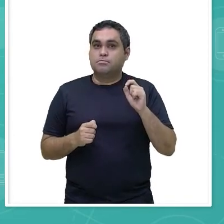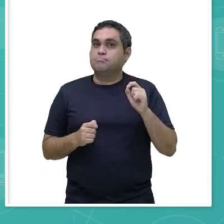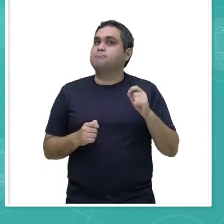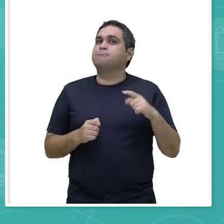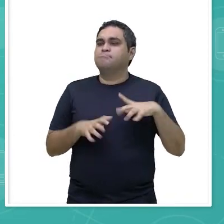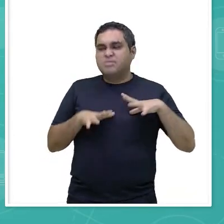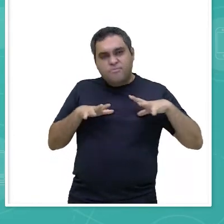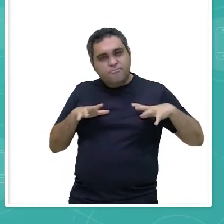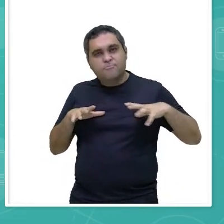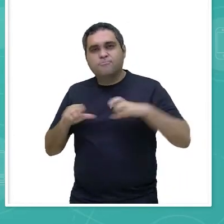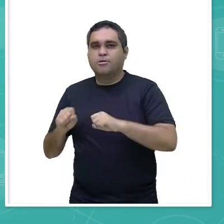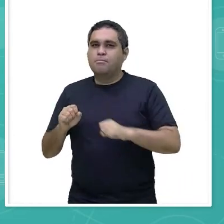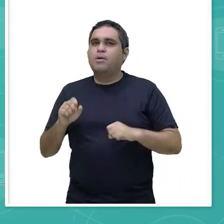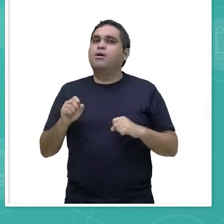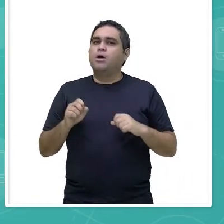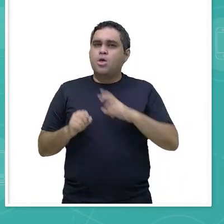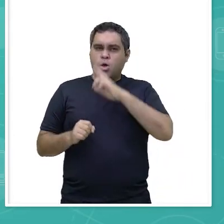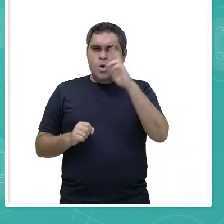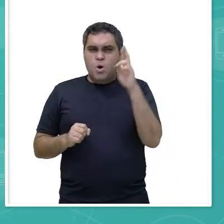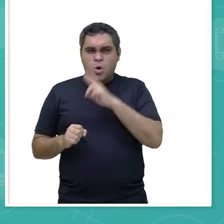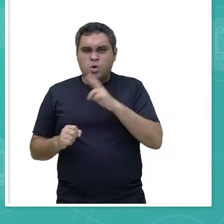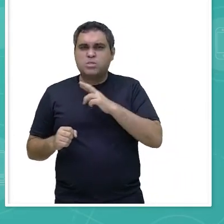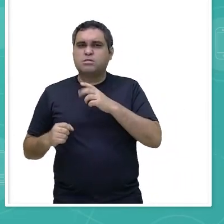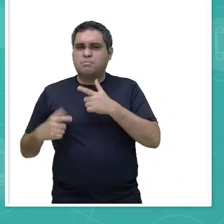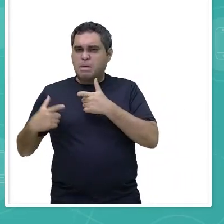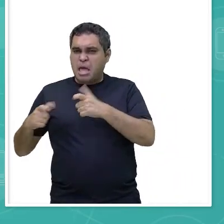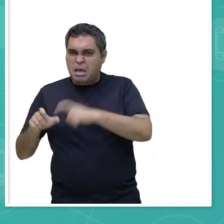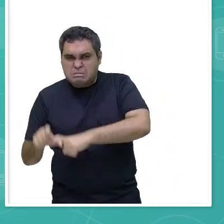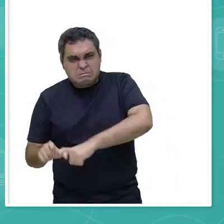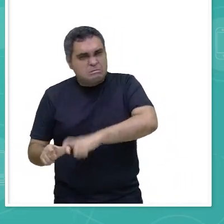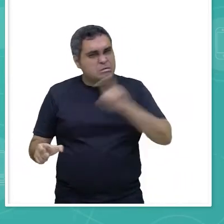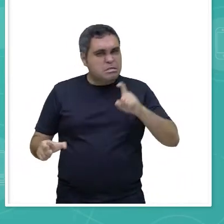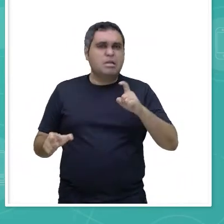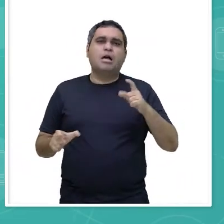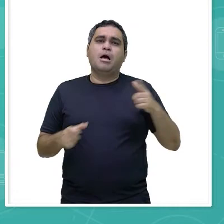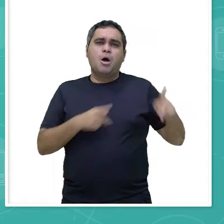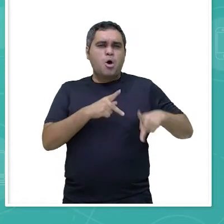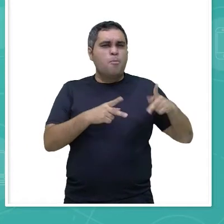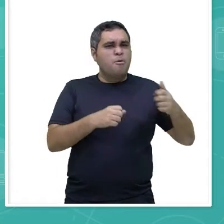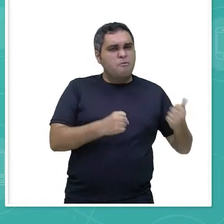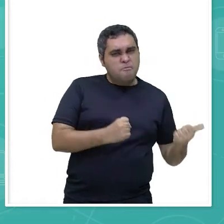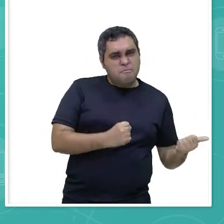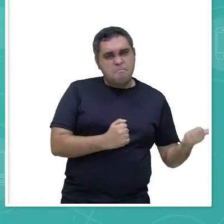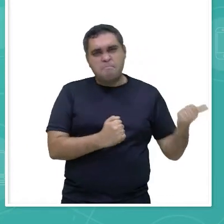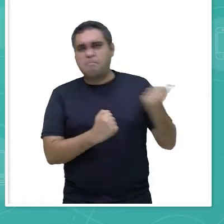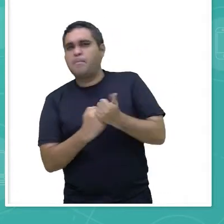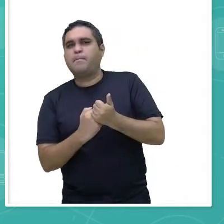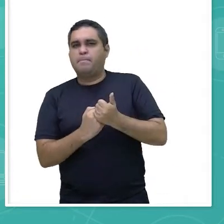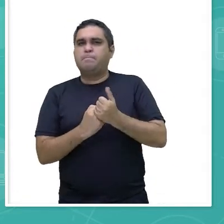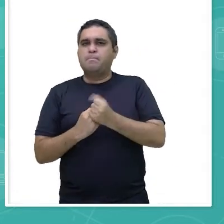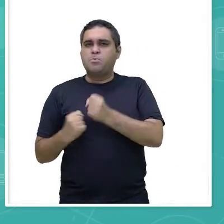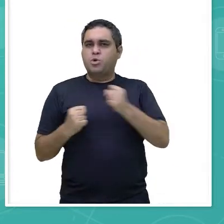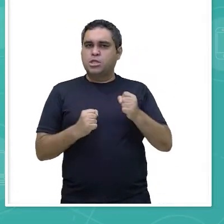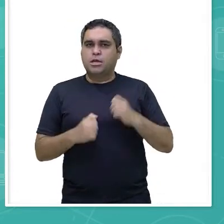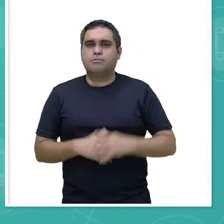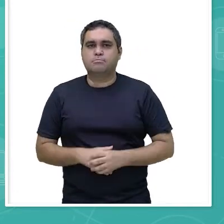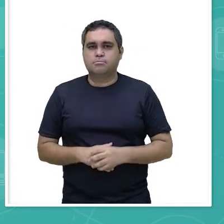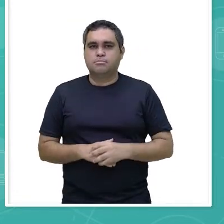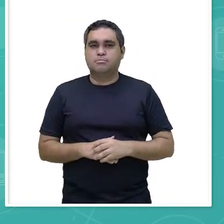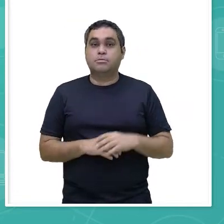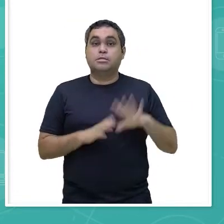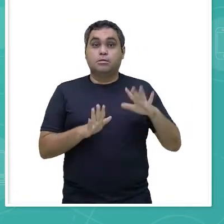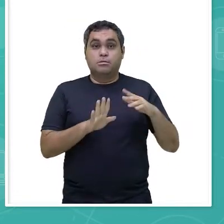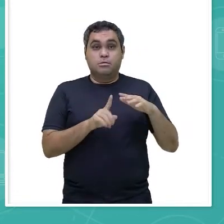invadir, tirar a Rússia e colocar o povo no poder e acabou-se. A todos os soviéticos o poder, a todos os